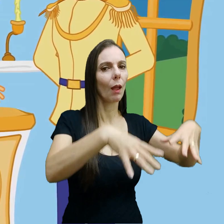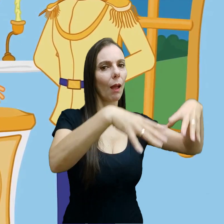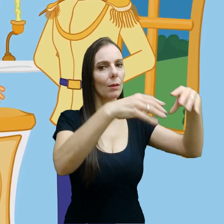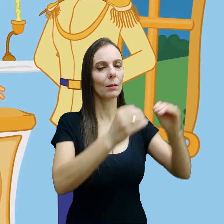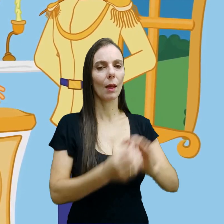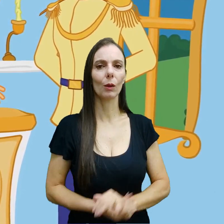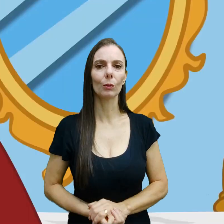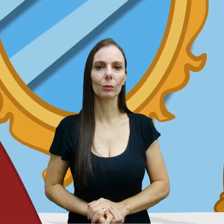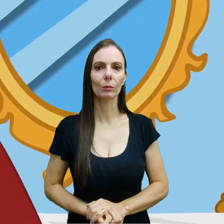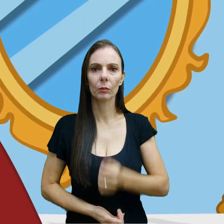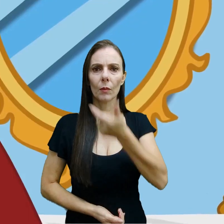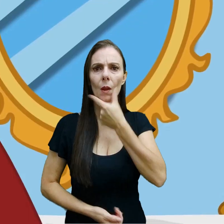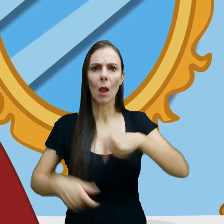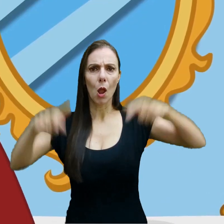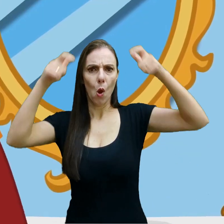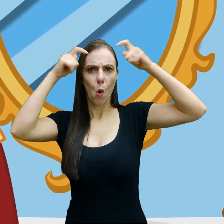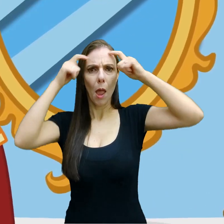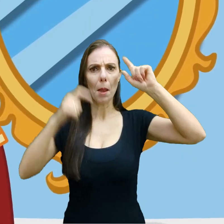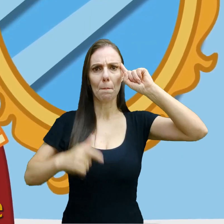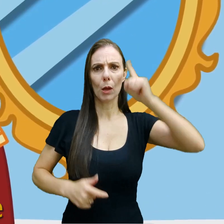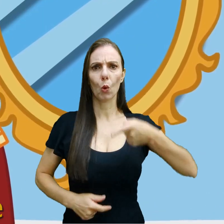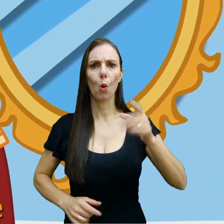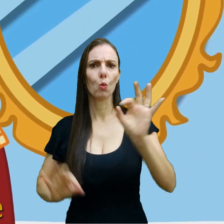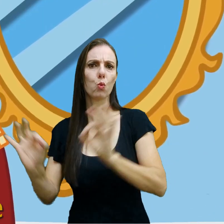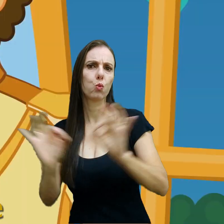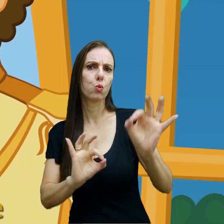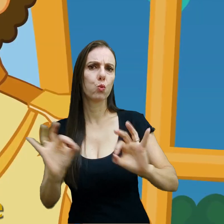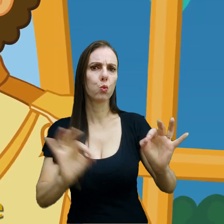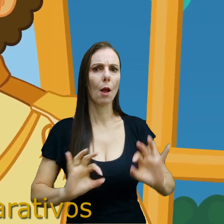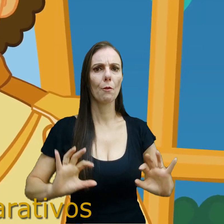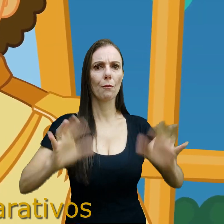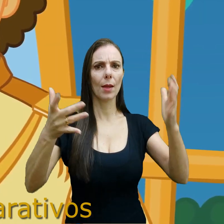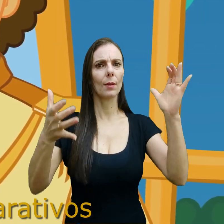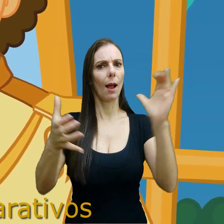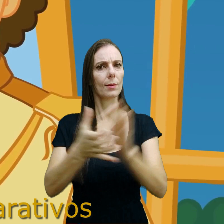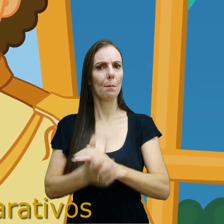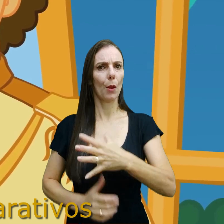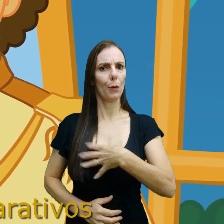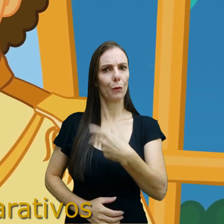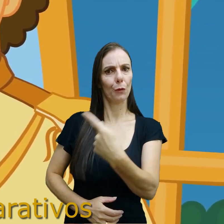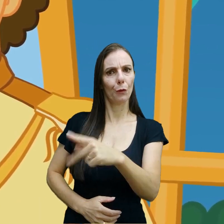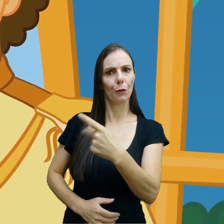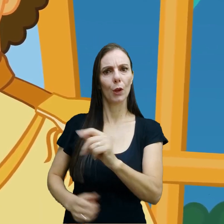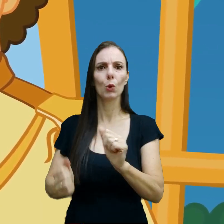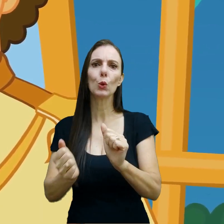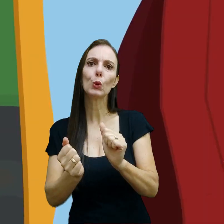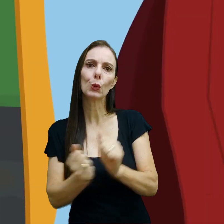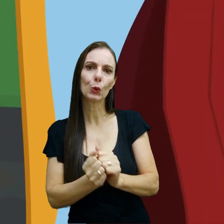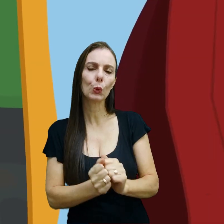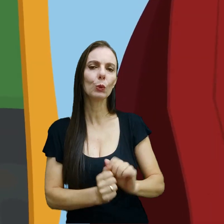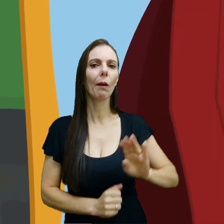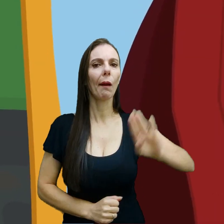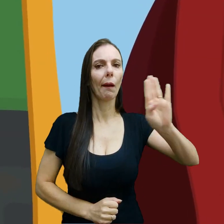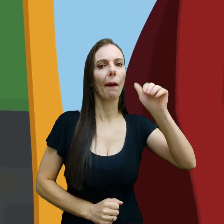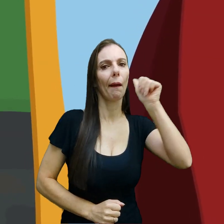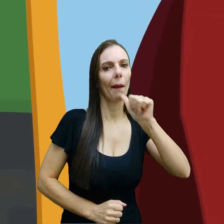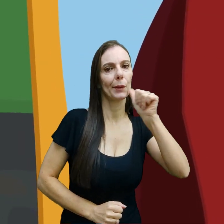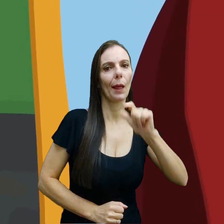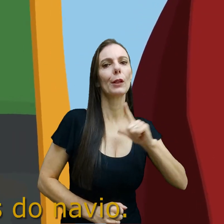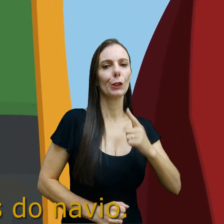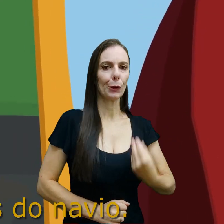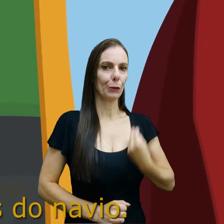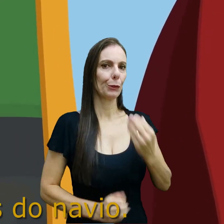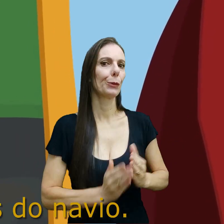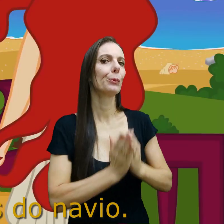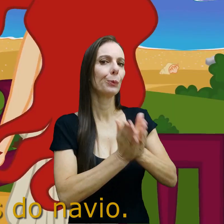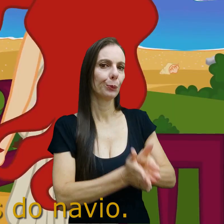para o seu castelo. O rei, por outro lado, ordenou que começasse imediatamente os preparativos para o casamento. Ele ia casar o